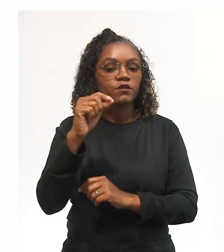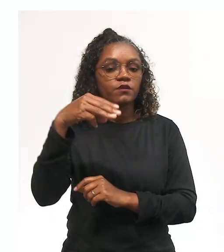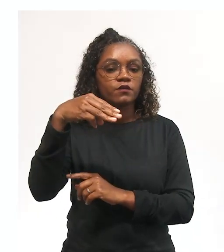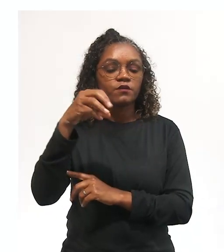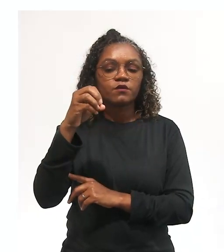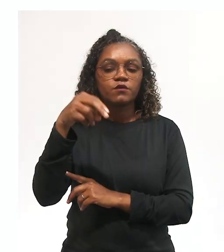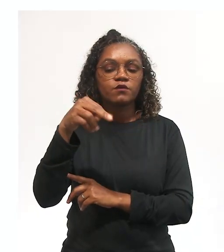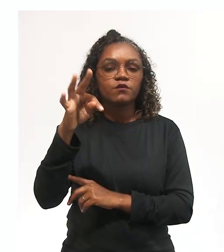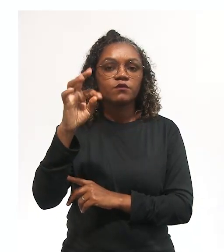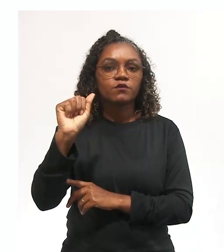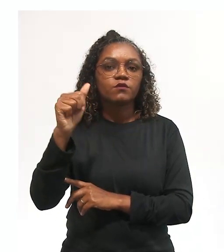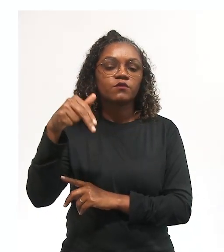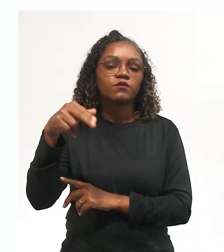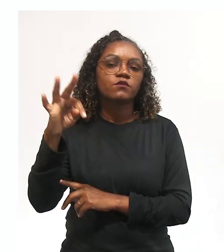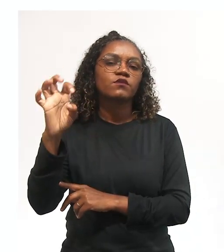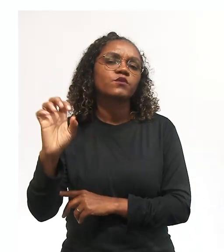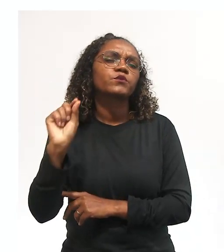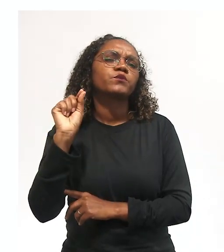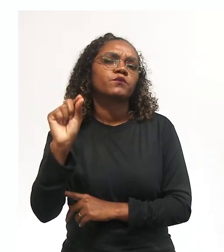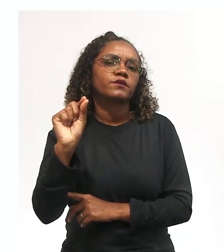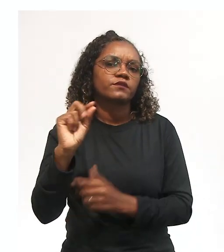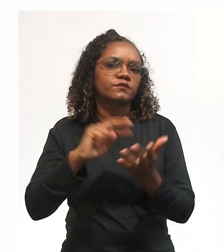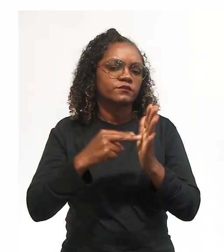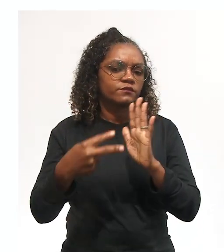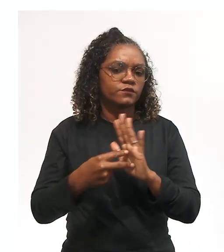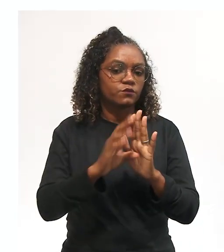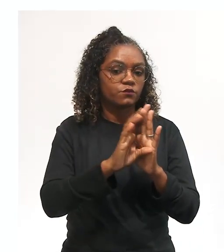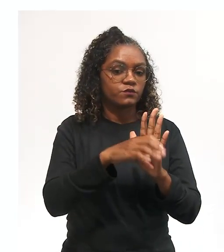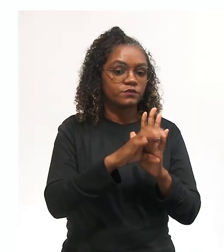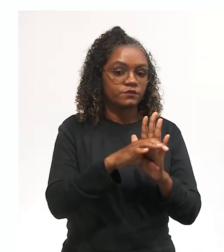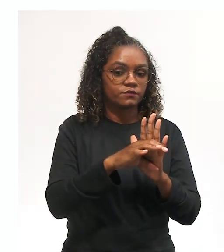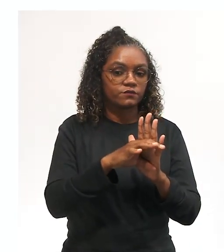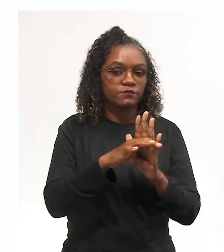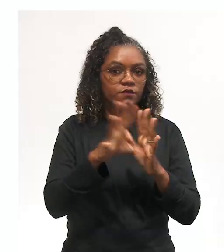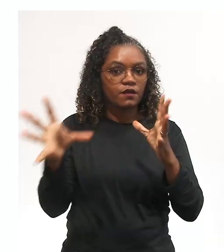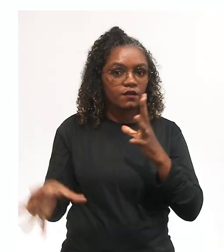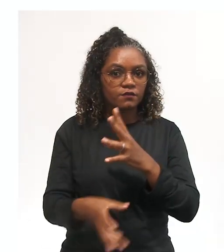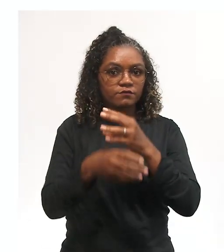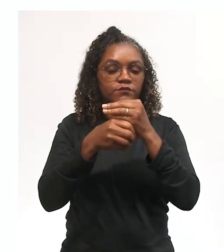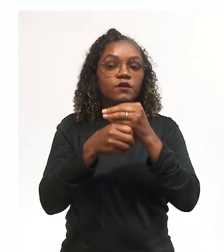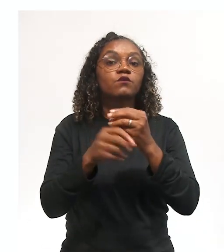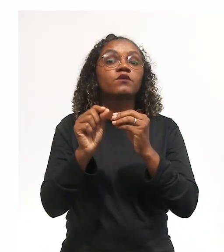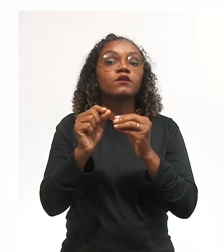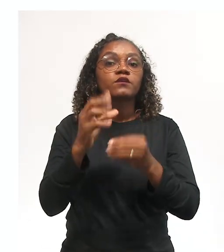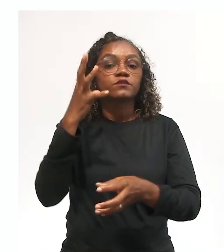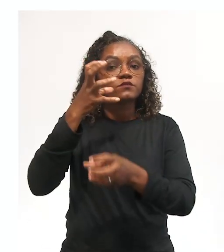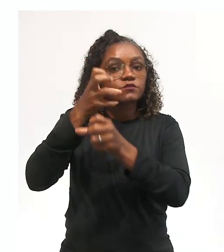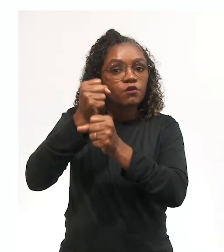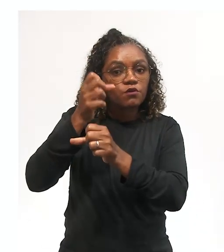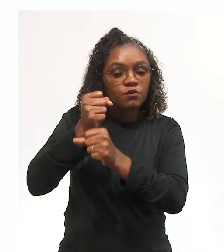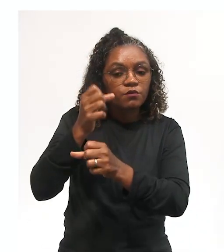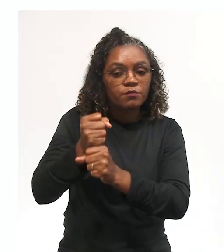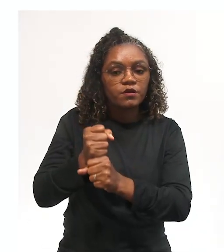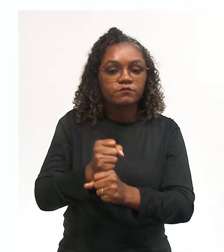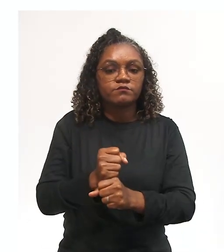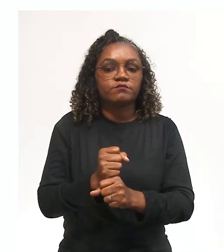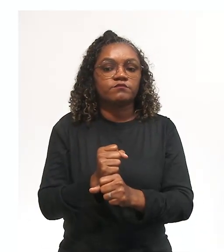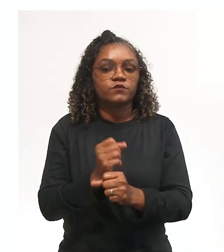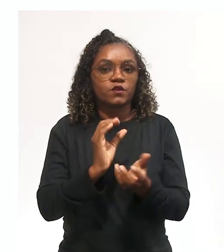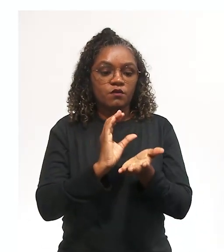montante o resultado da soma do capital com juros obtidos numa operação